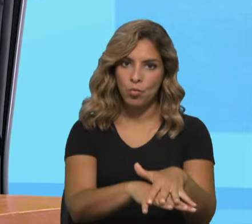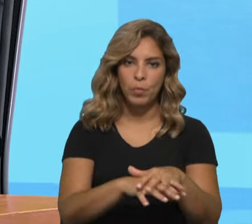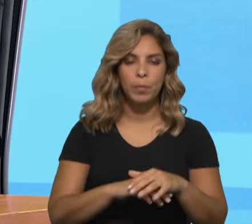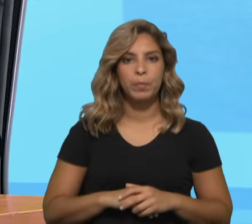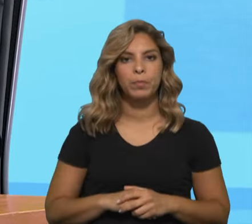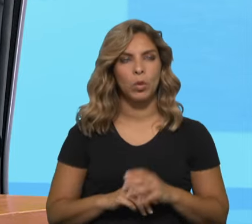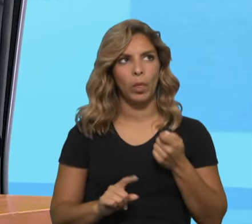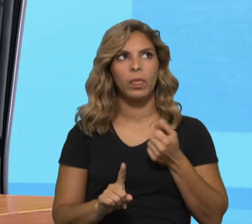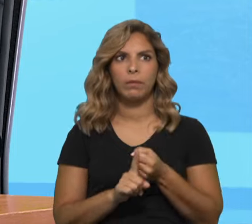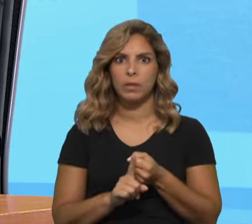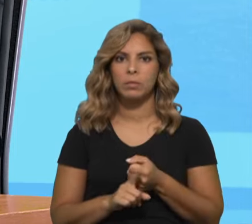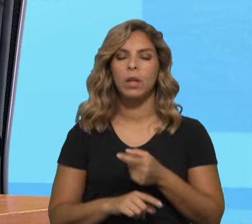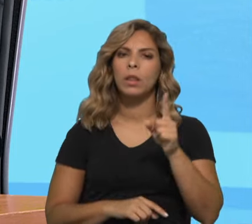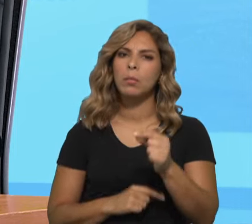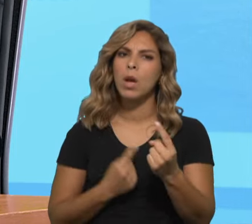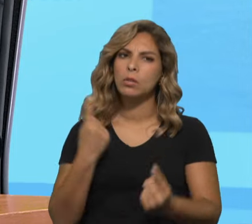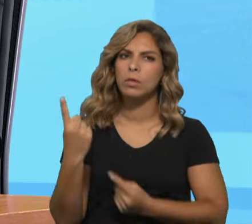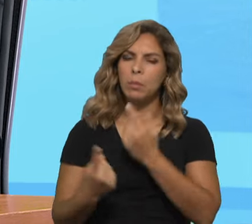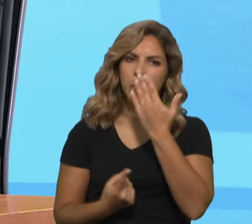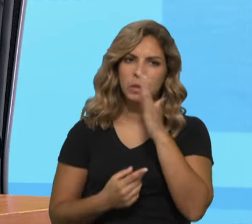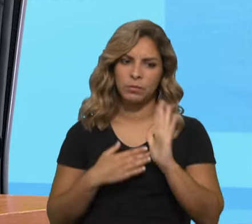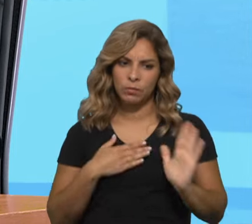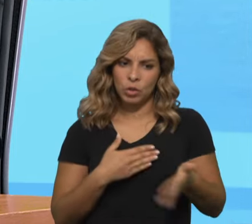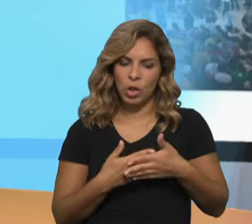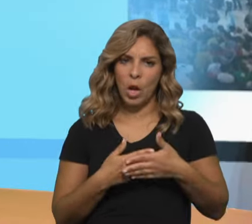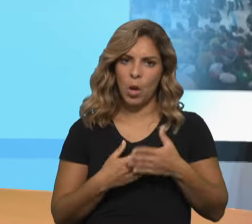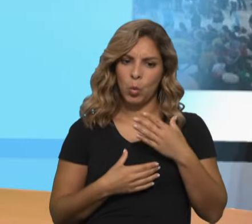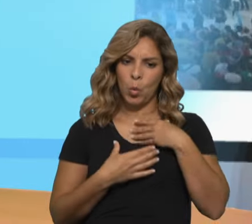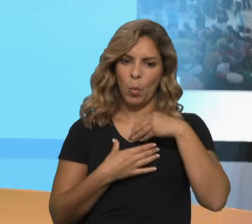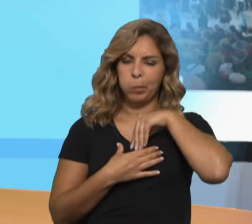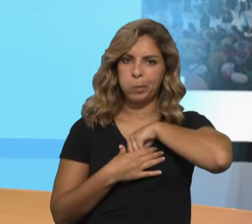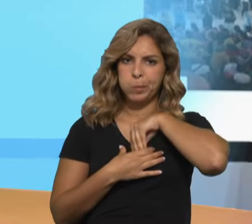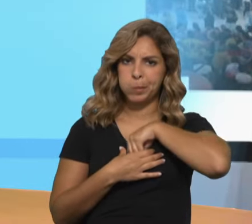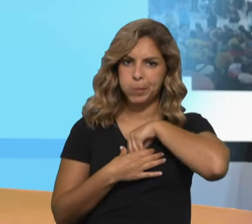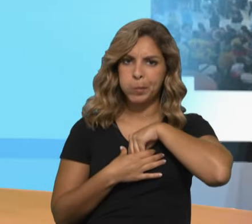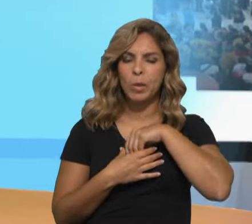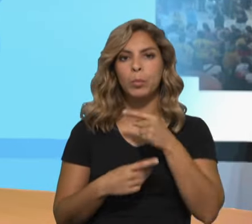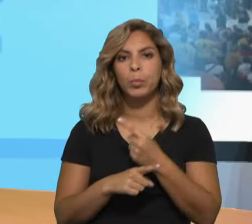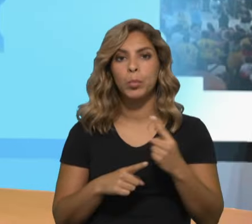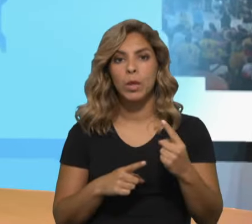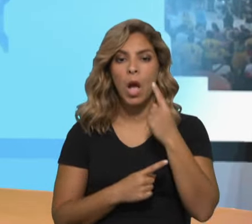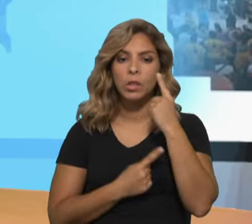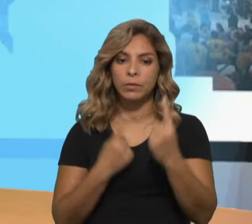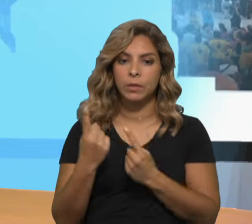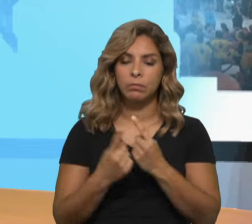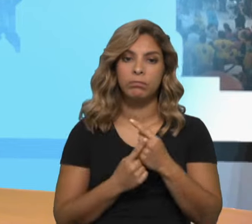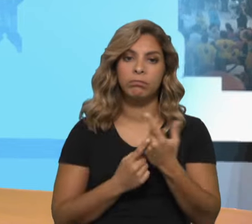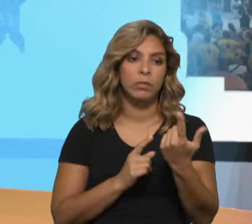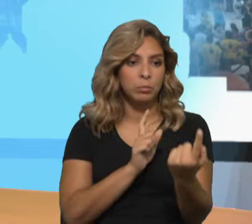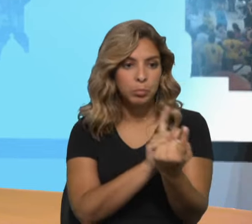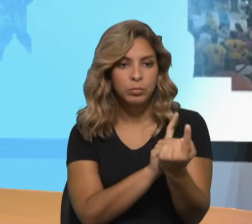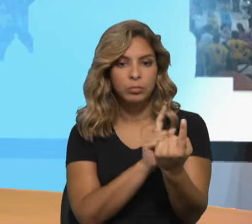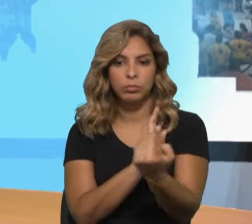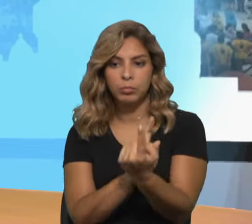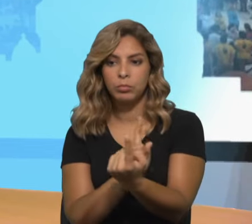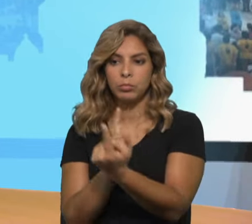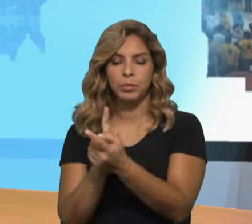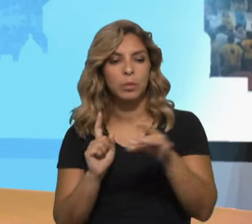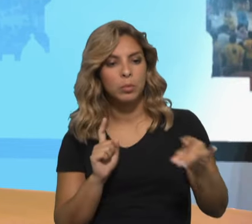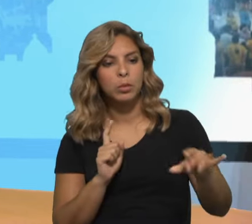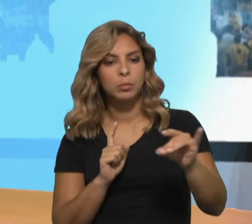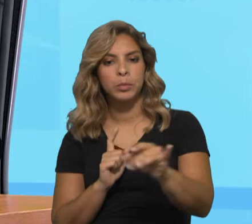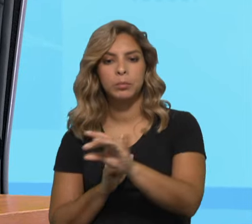muito fechamento, às vezes falando com párocos que estão nessas localidades ou com as cáritas locais, é difícil às